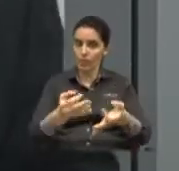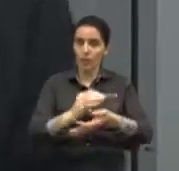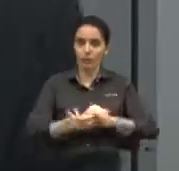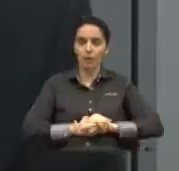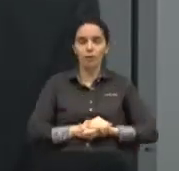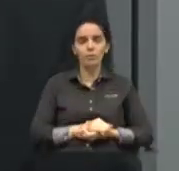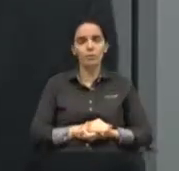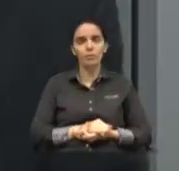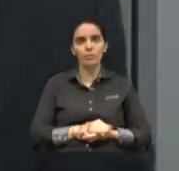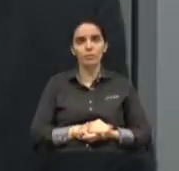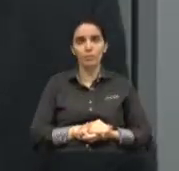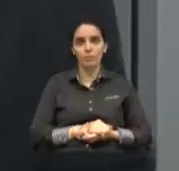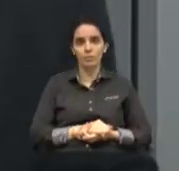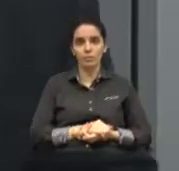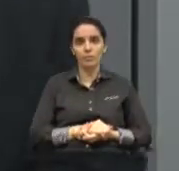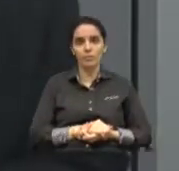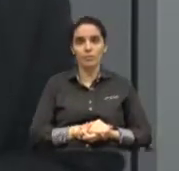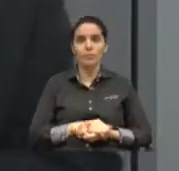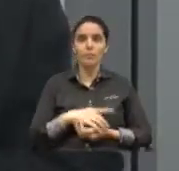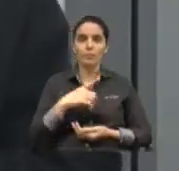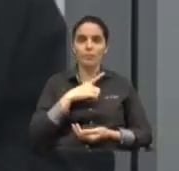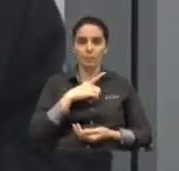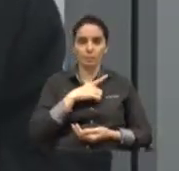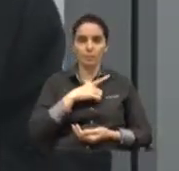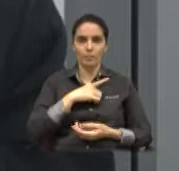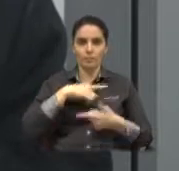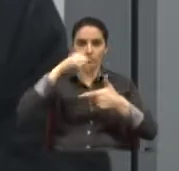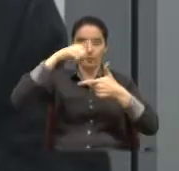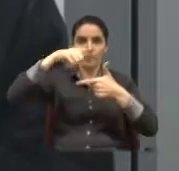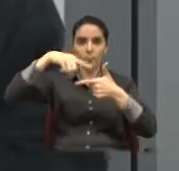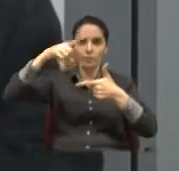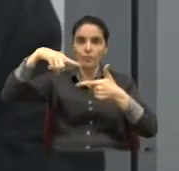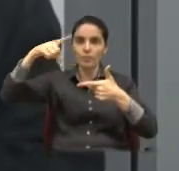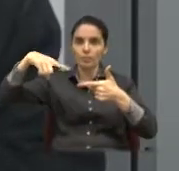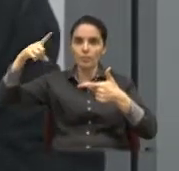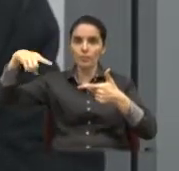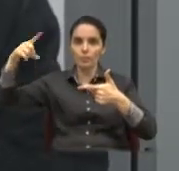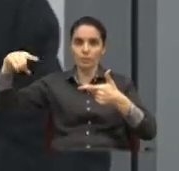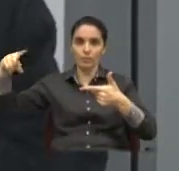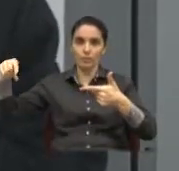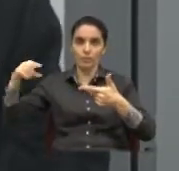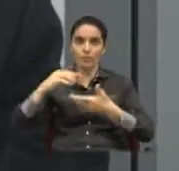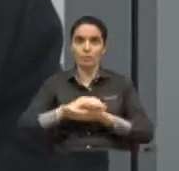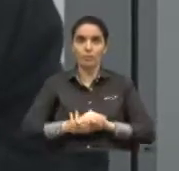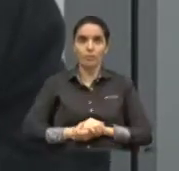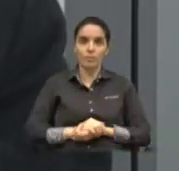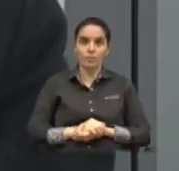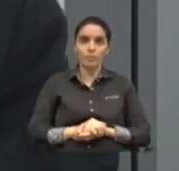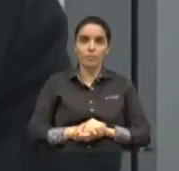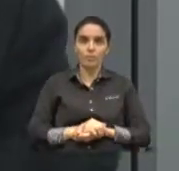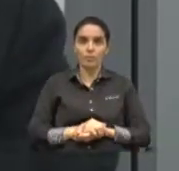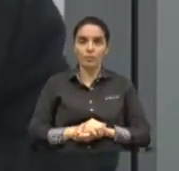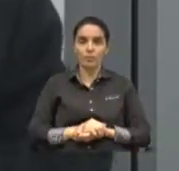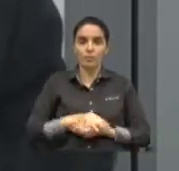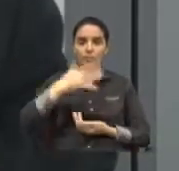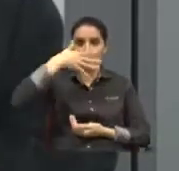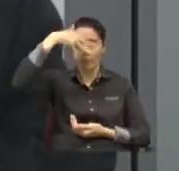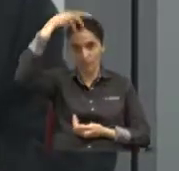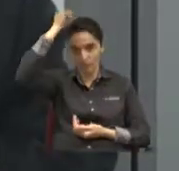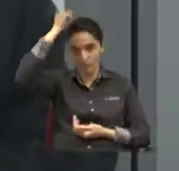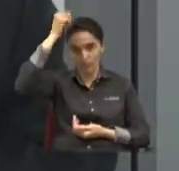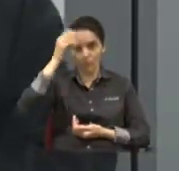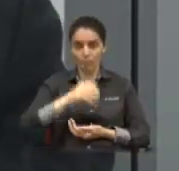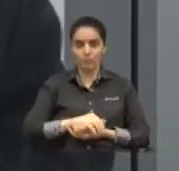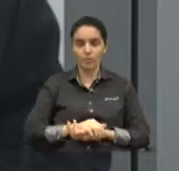Nós temos como alguns dados estatísticos, nobre vereador Toninho, que